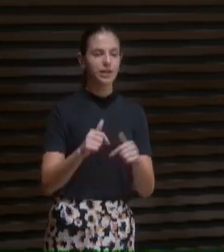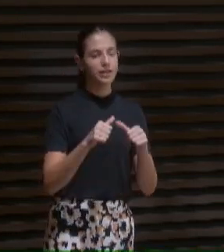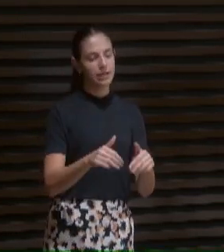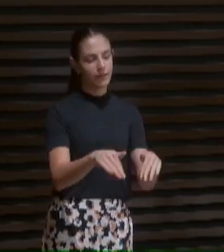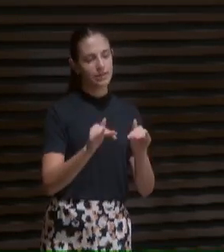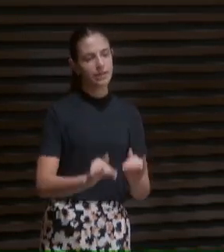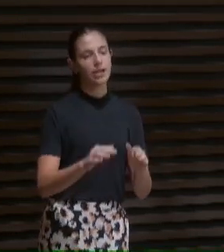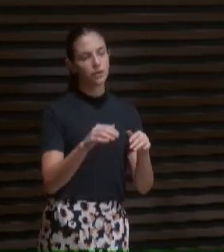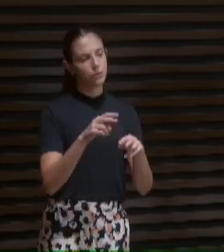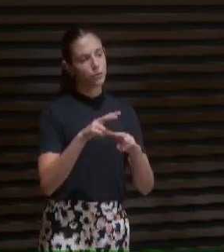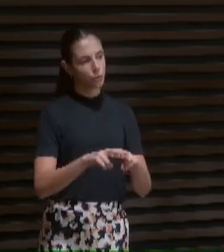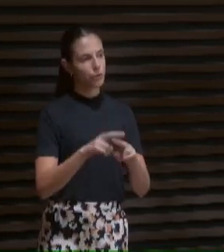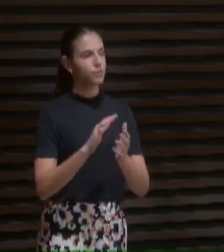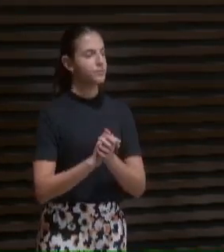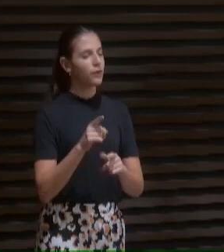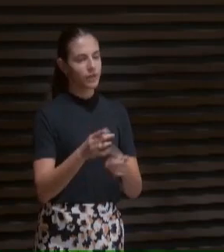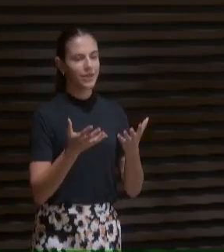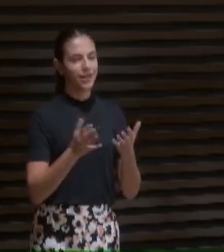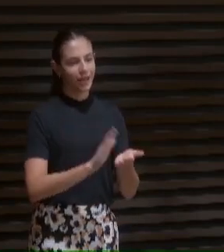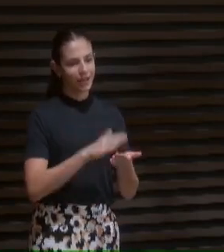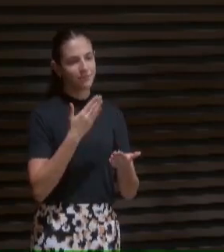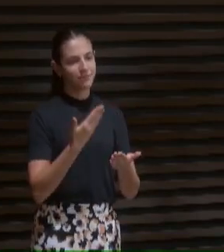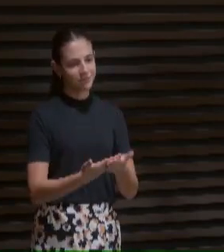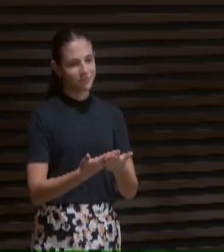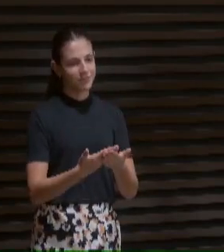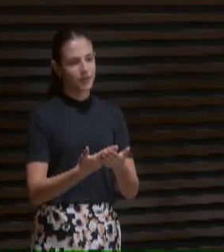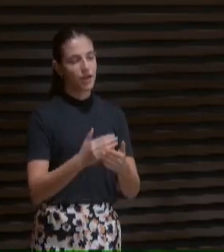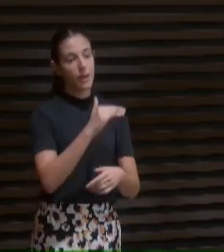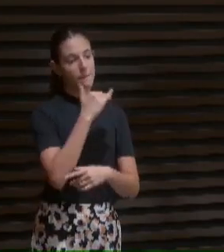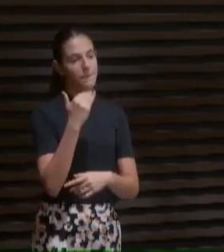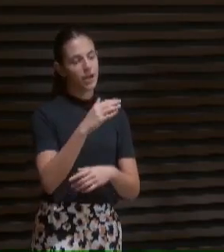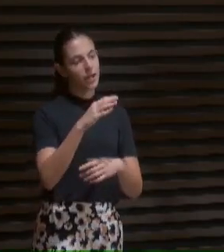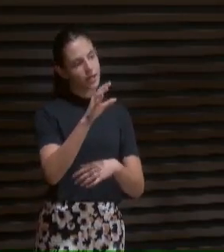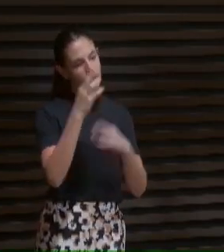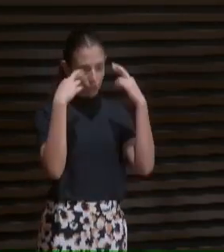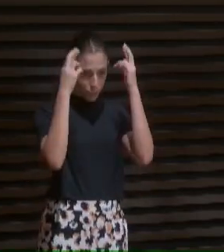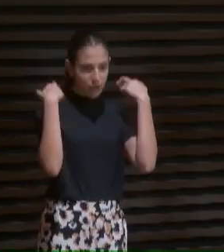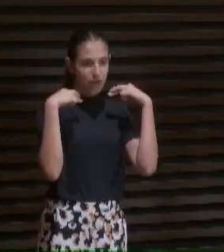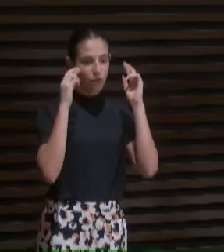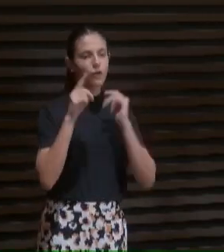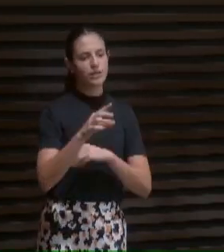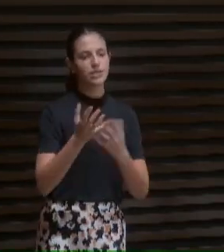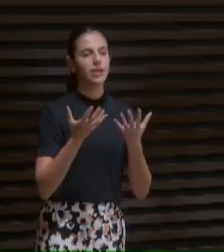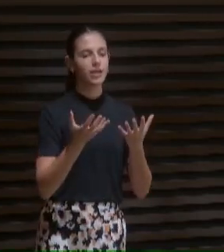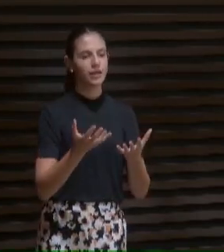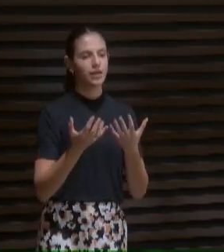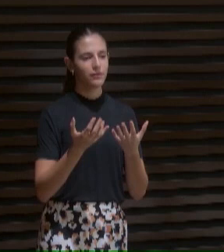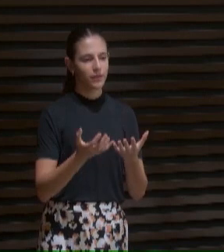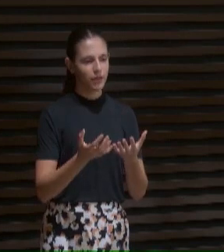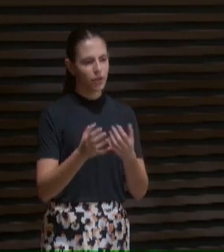trono. Você quer interpretar? Vai para o cordeiro. Você vai querer conhecer? Vai para o cordeiro.